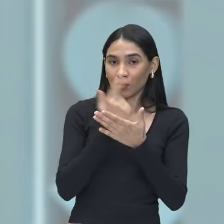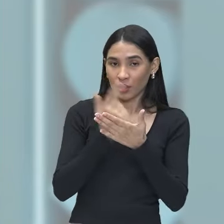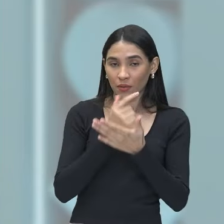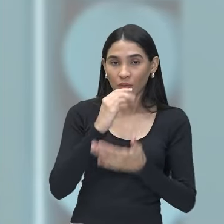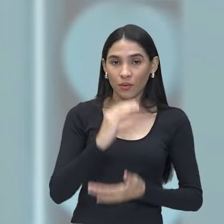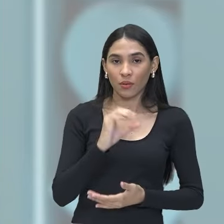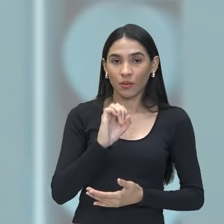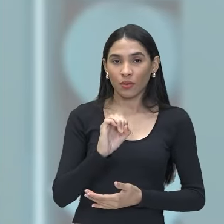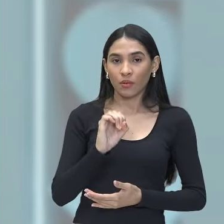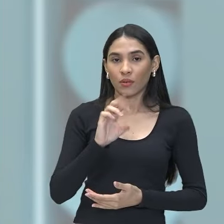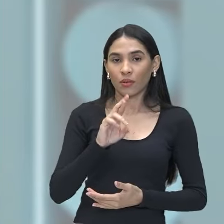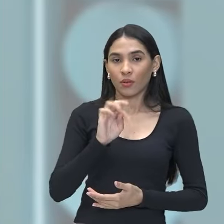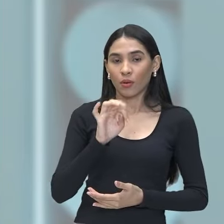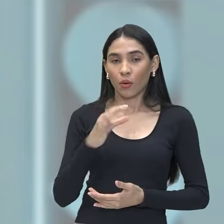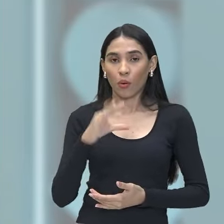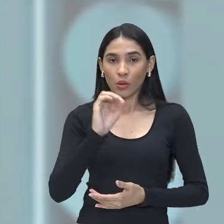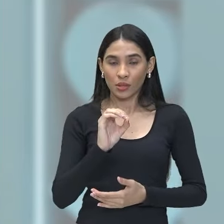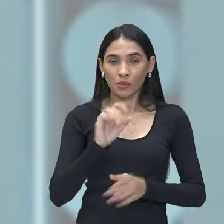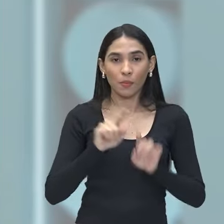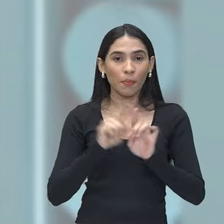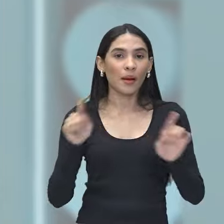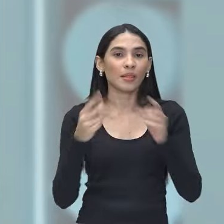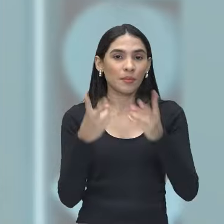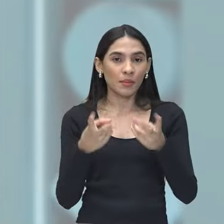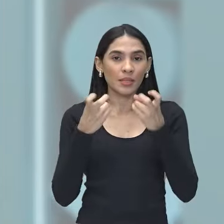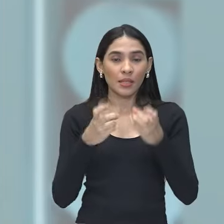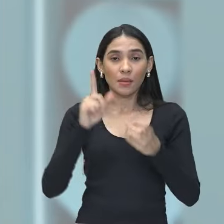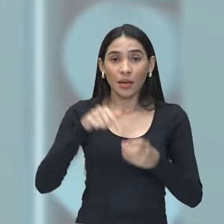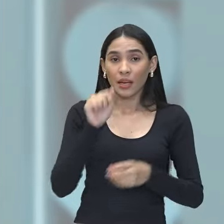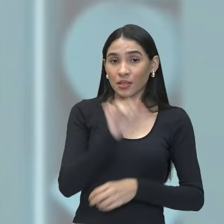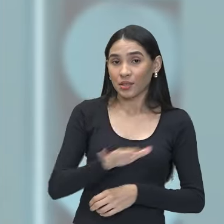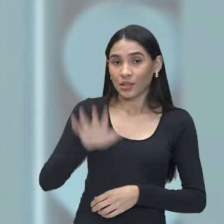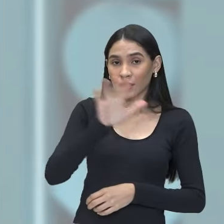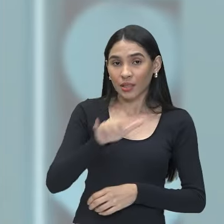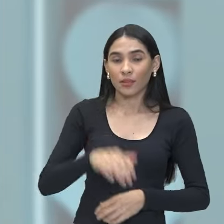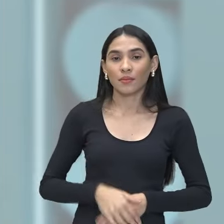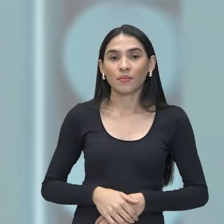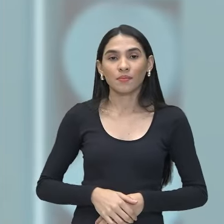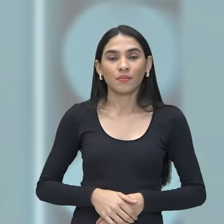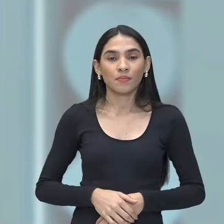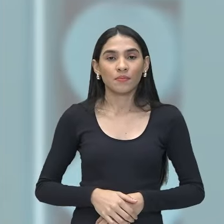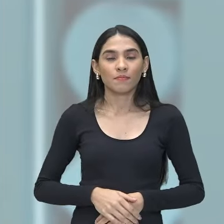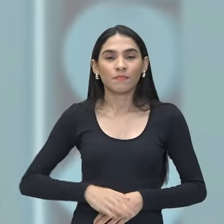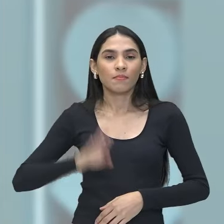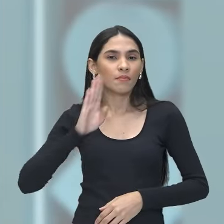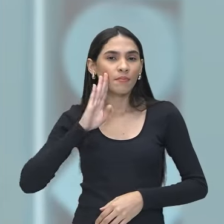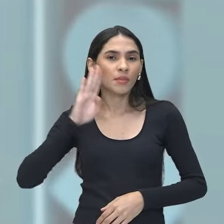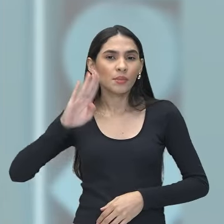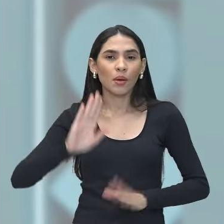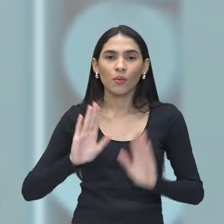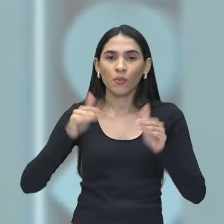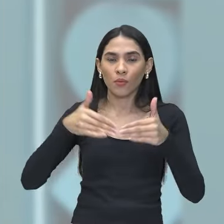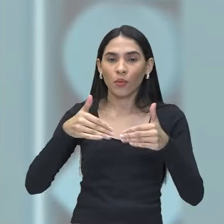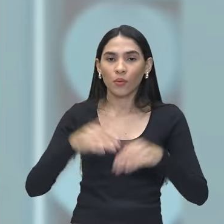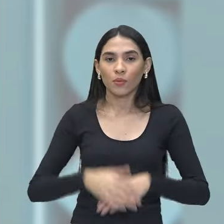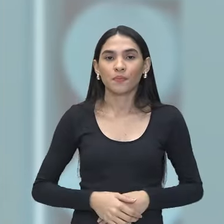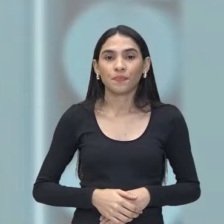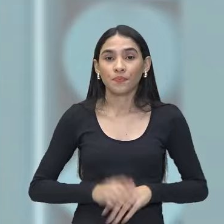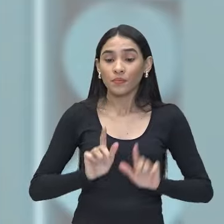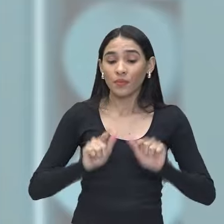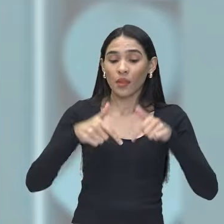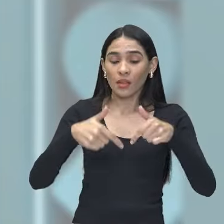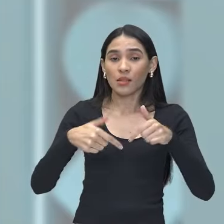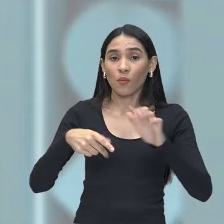Cortiço. E vejam que são as linhas gerais aí centradas a partir das ações